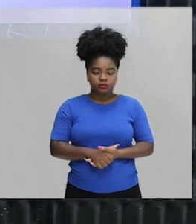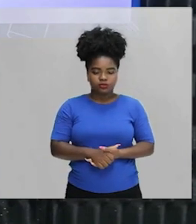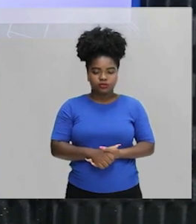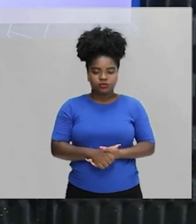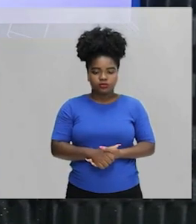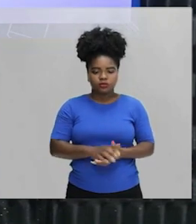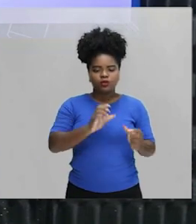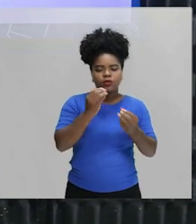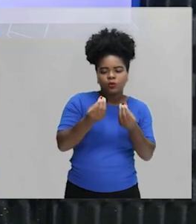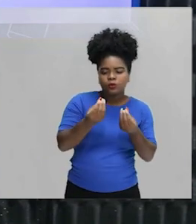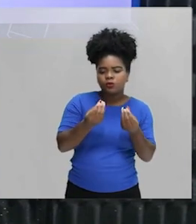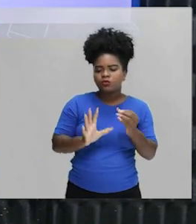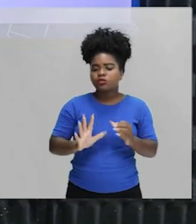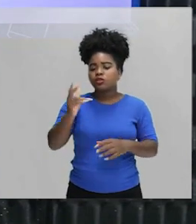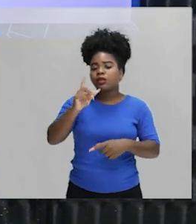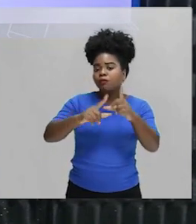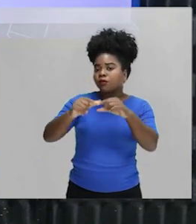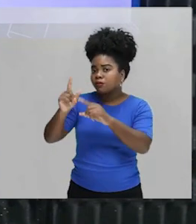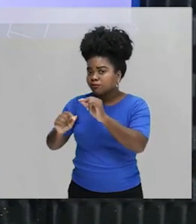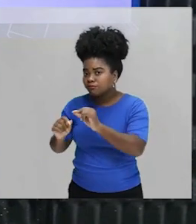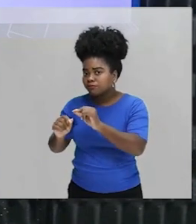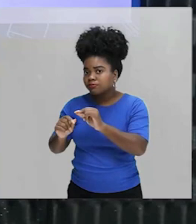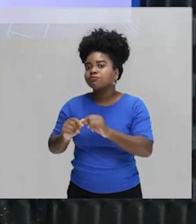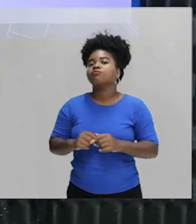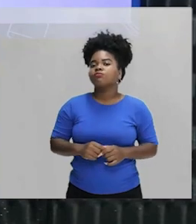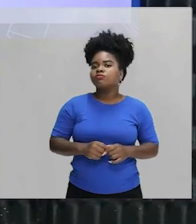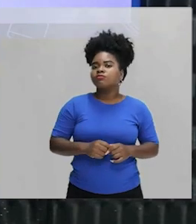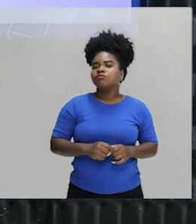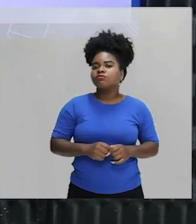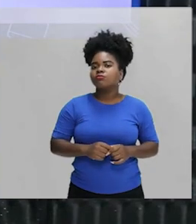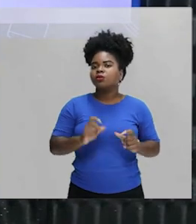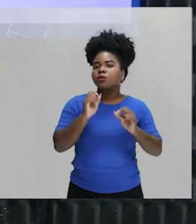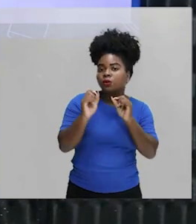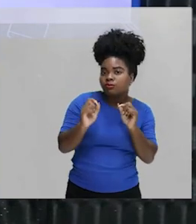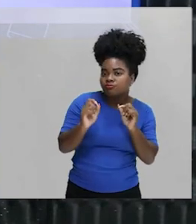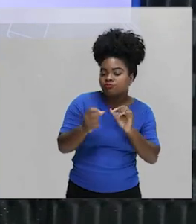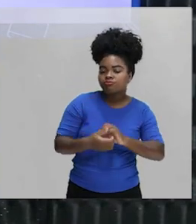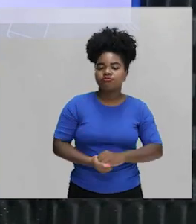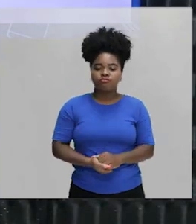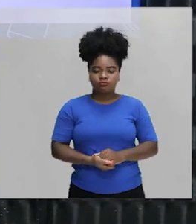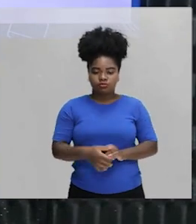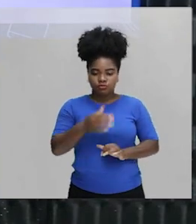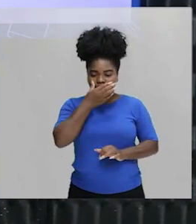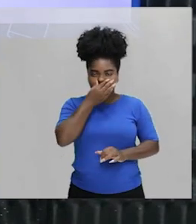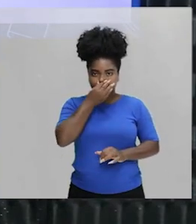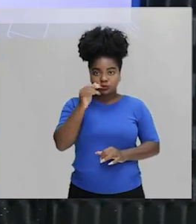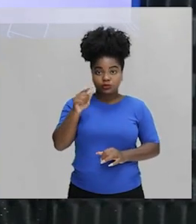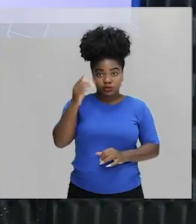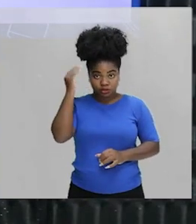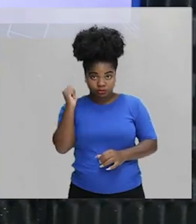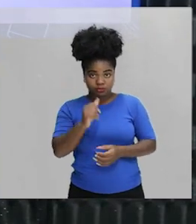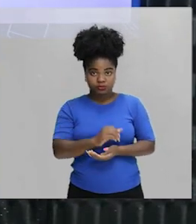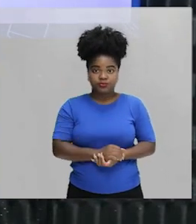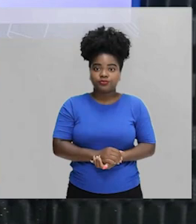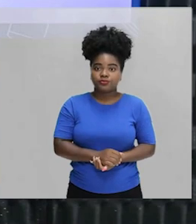de que são feito as estrelas é uma pergunta direta né de que que são feito as estrelas Ok você sabe de que que são feito as